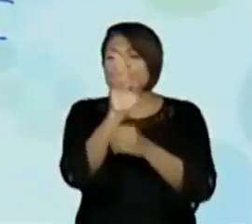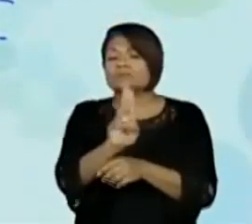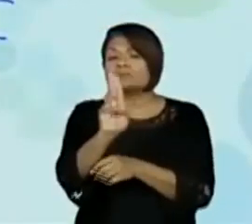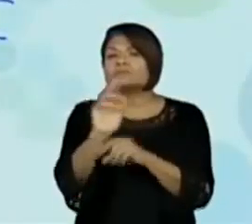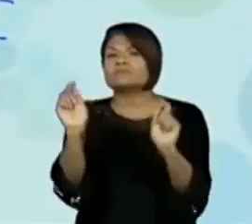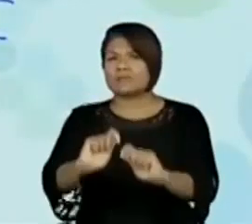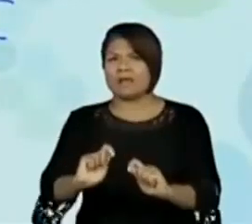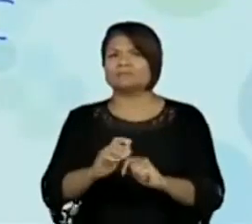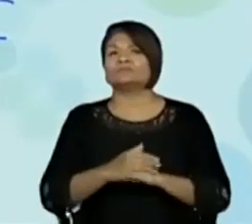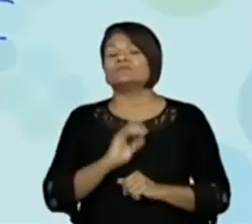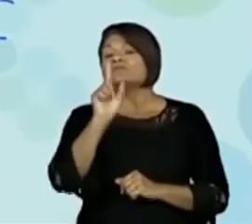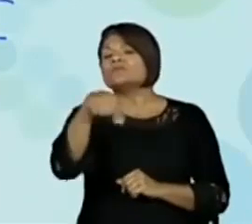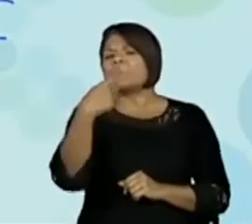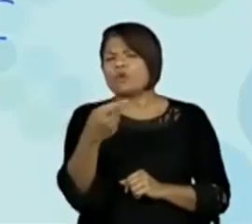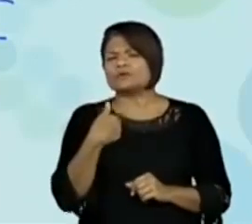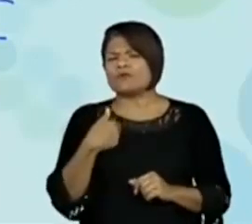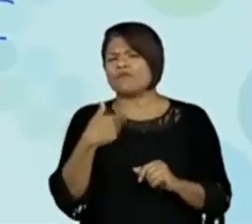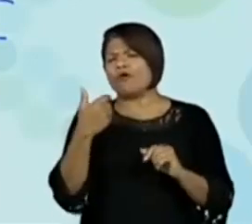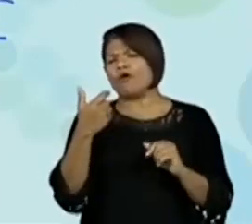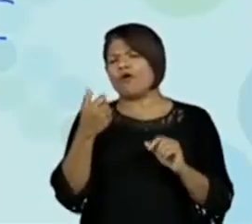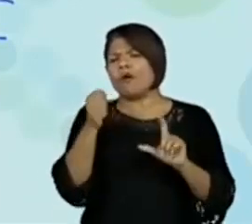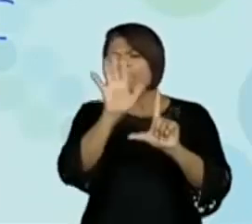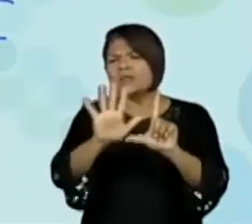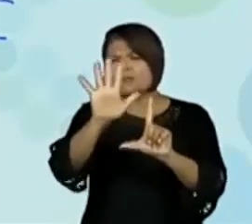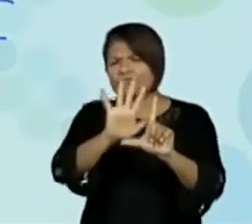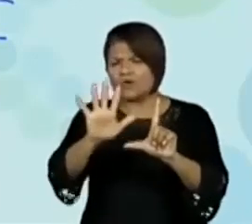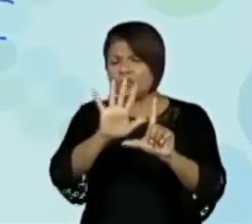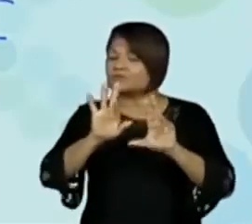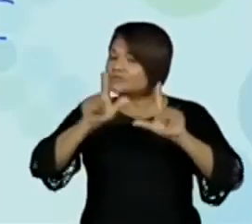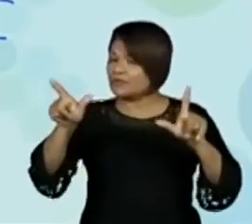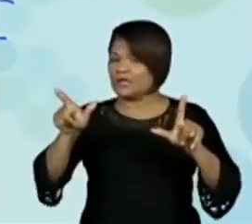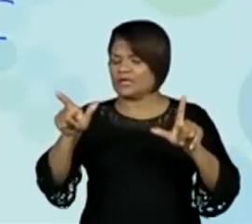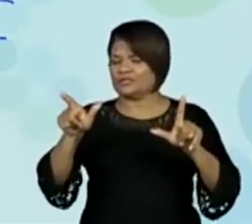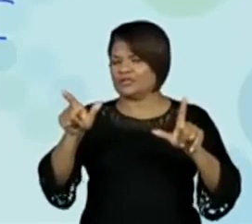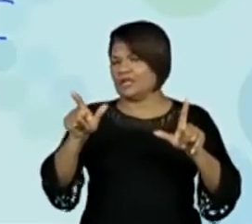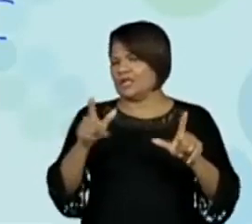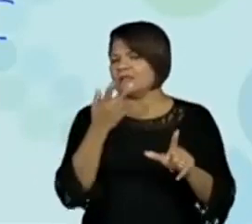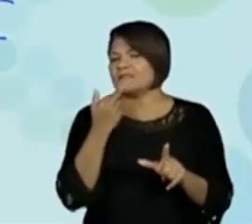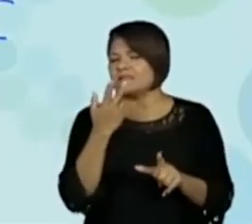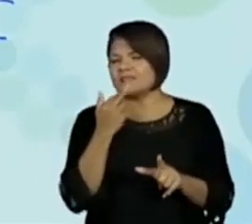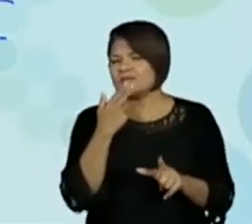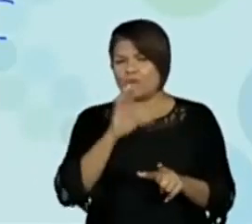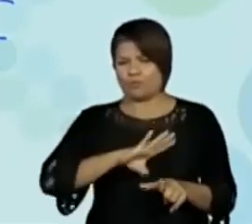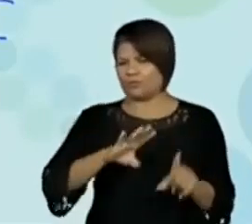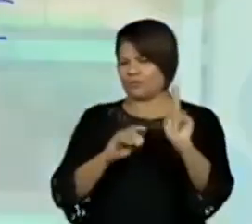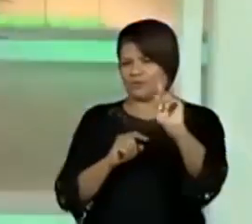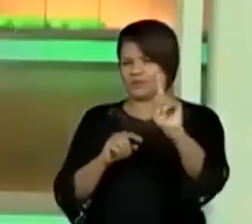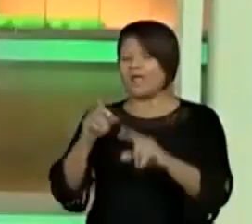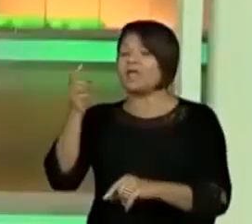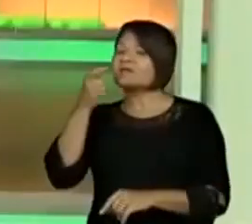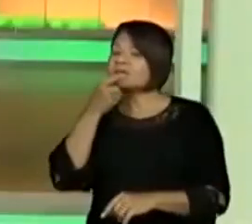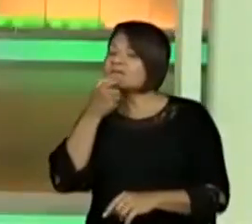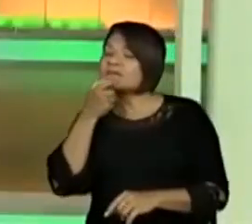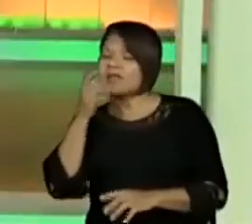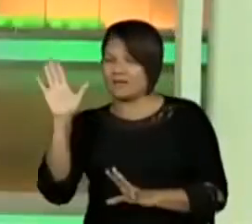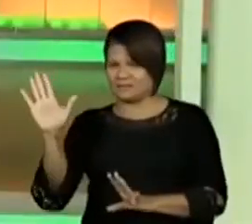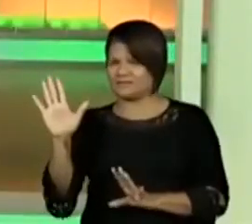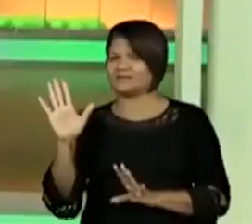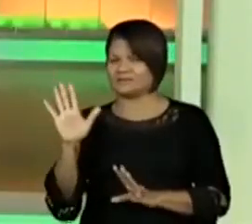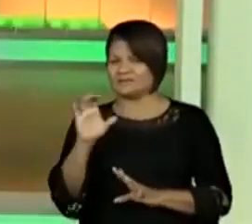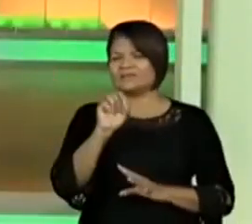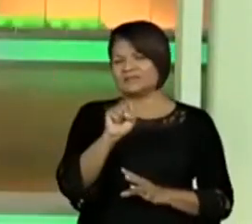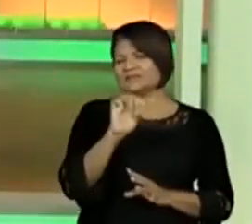View. É uma palavrinha diferente, nem é da nossa língua portuguesa. Mas esse Street View permite a